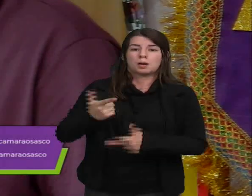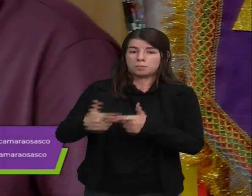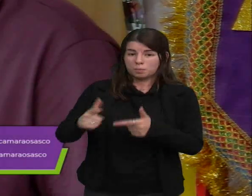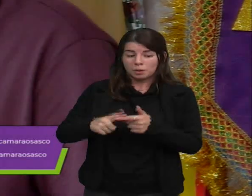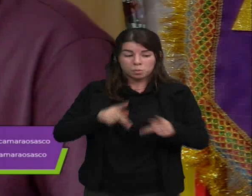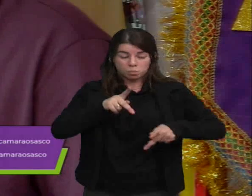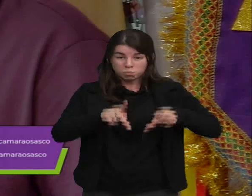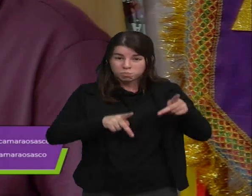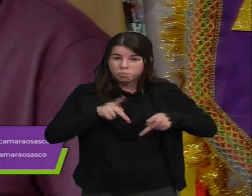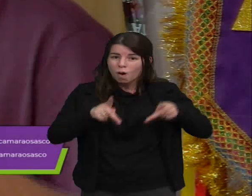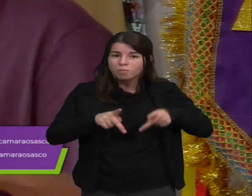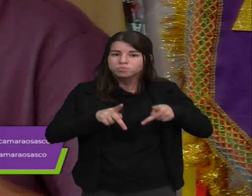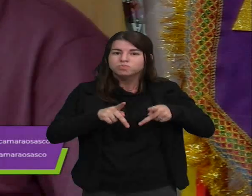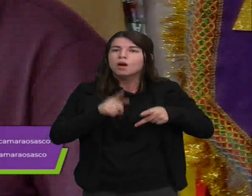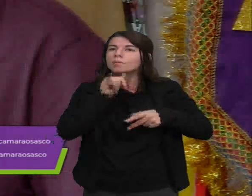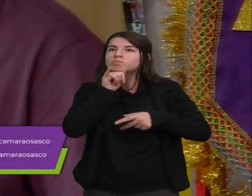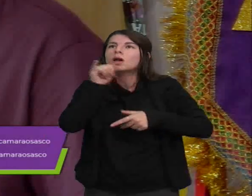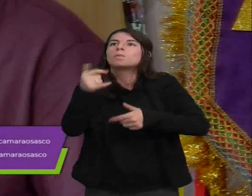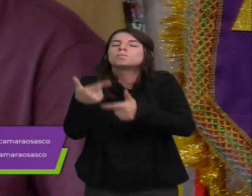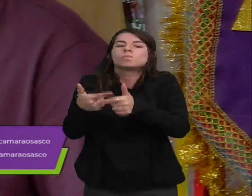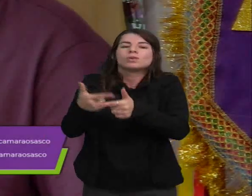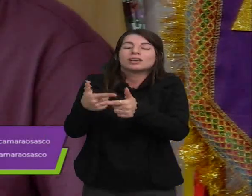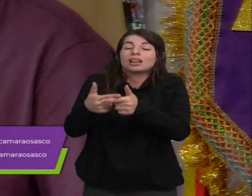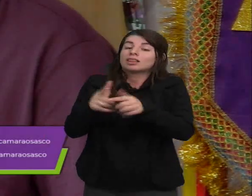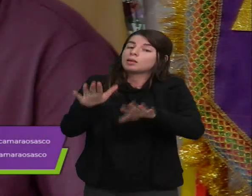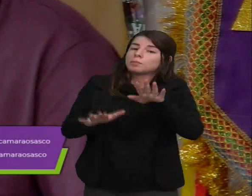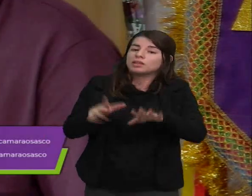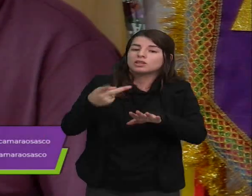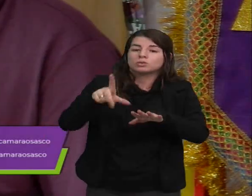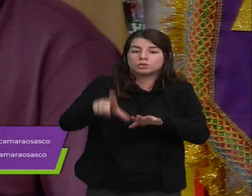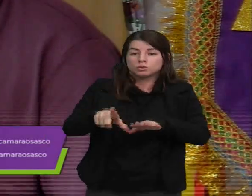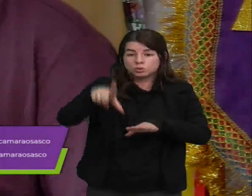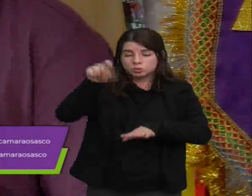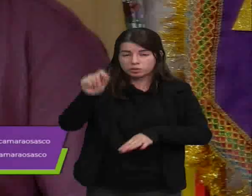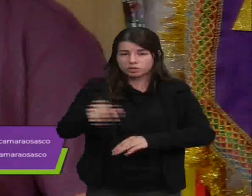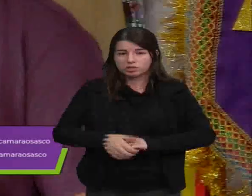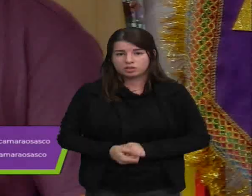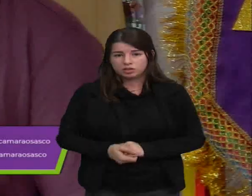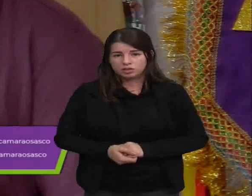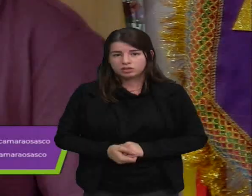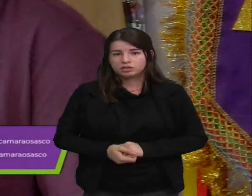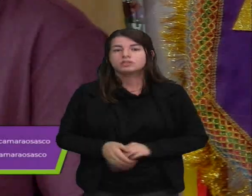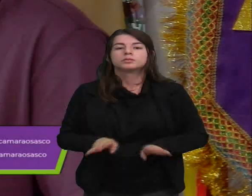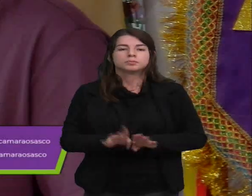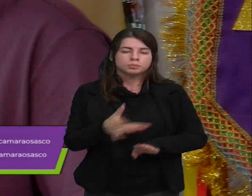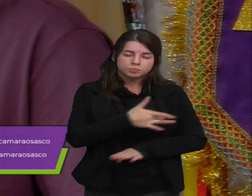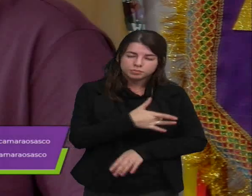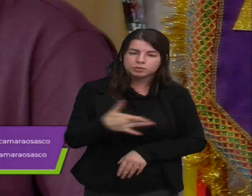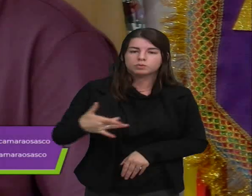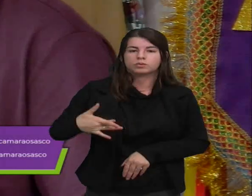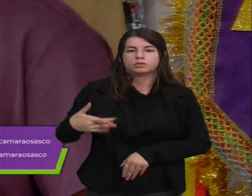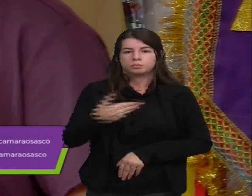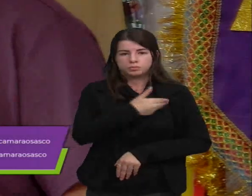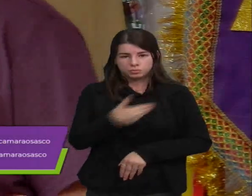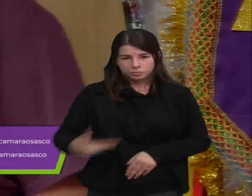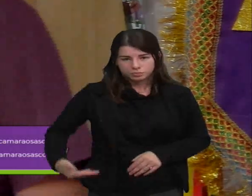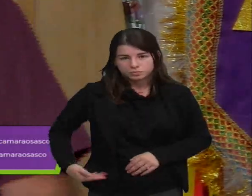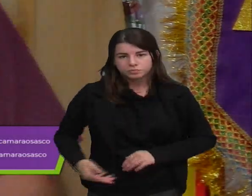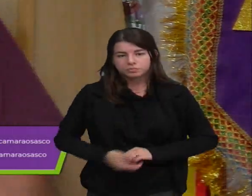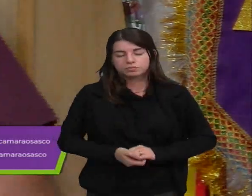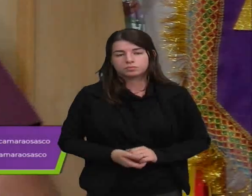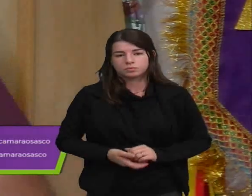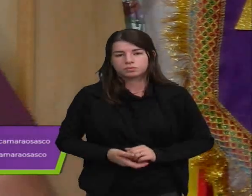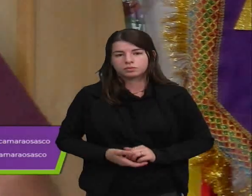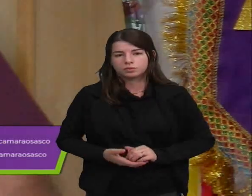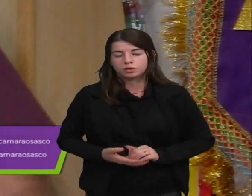essa população dependendo do posicionamento que tiverem inclusive numa situação de saúde pública então para